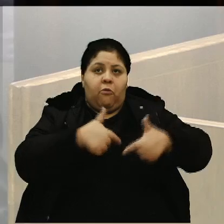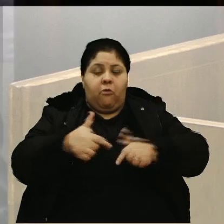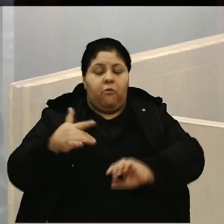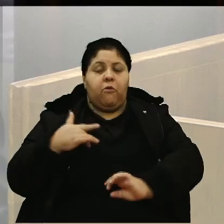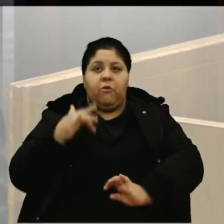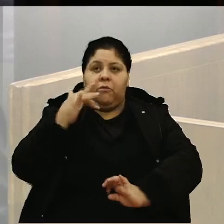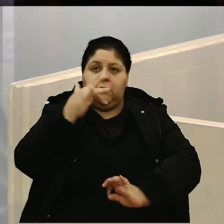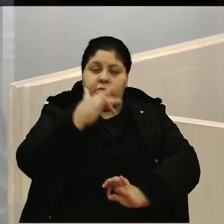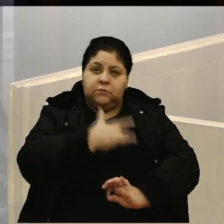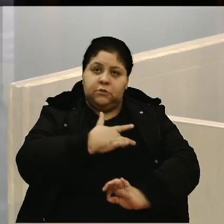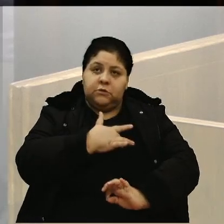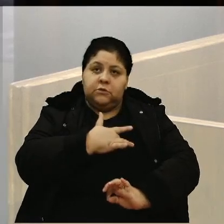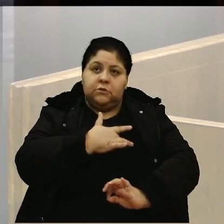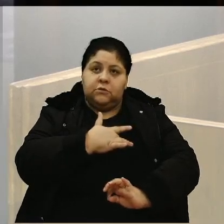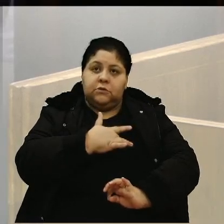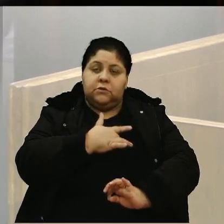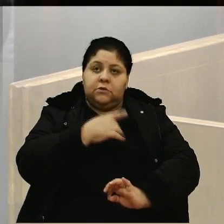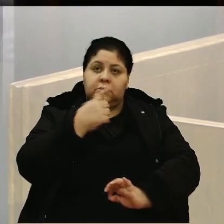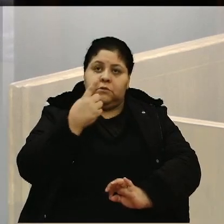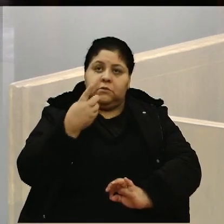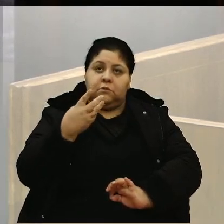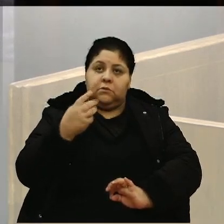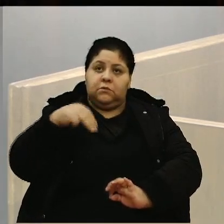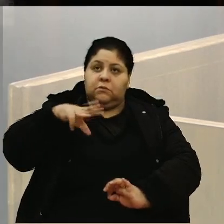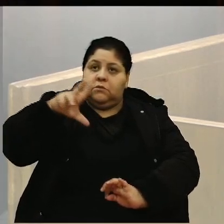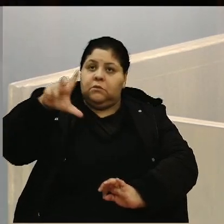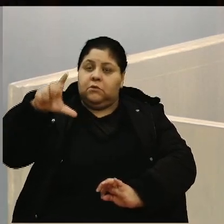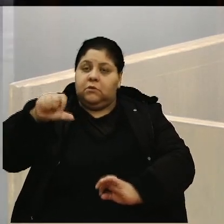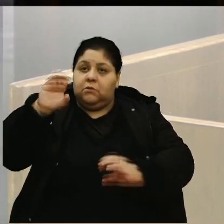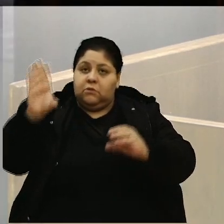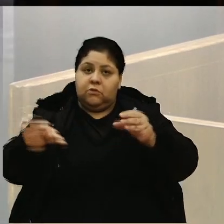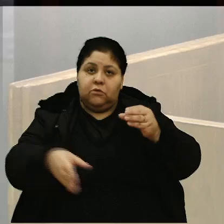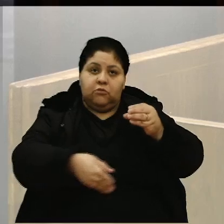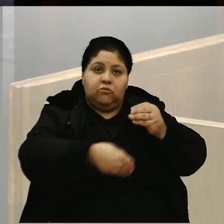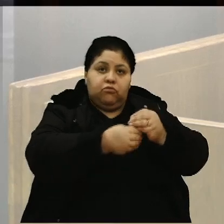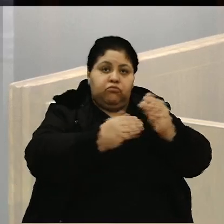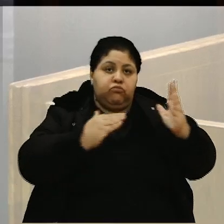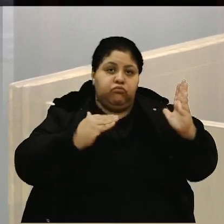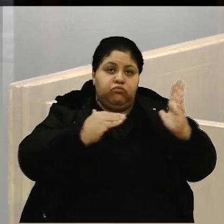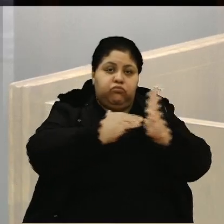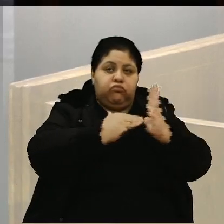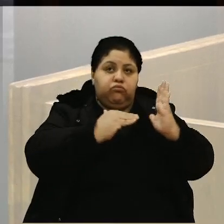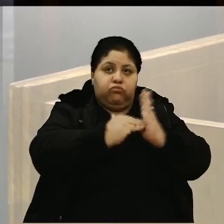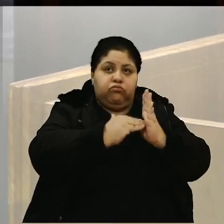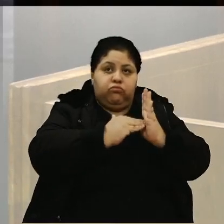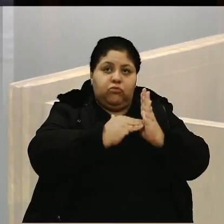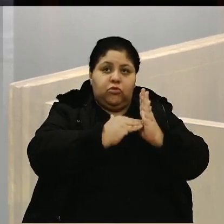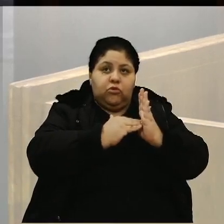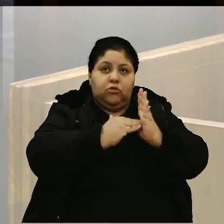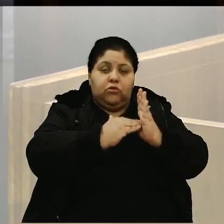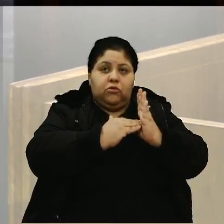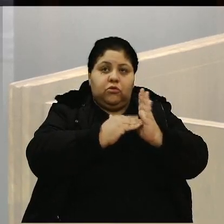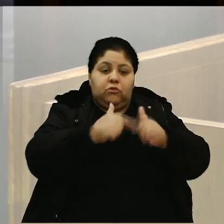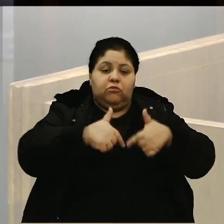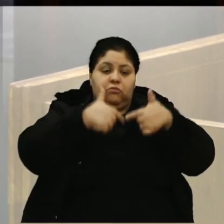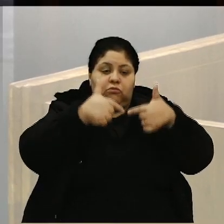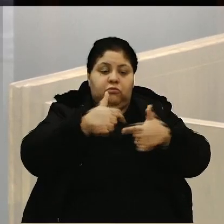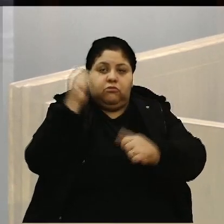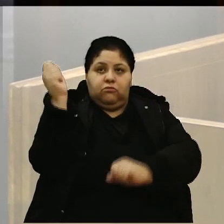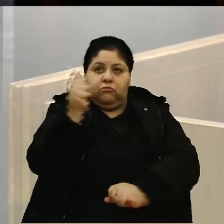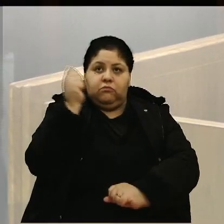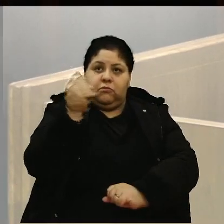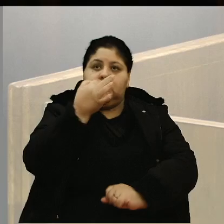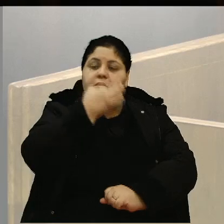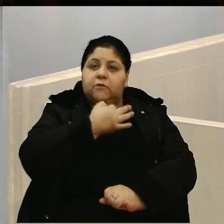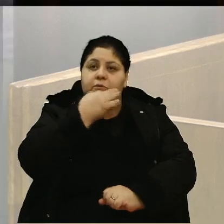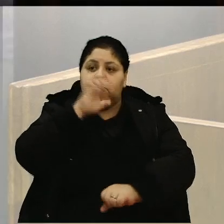saúde no montante de 13 milhões de reais a ser incorporado ao limite financeiro de média e alta complexidade do município de Caxias do Sul, no